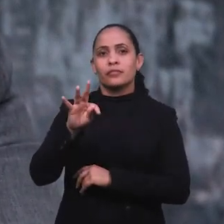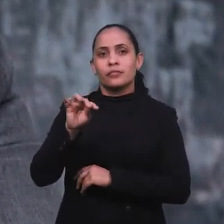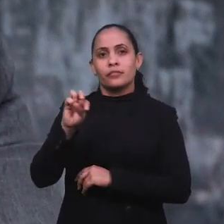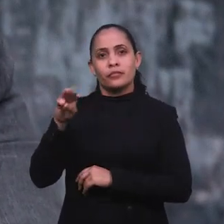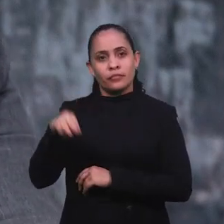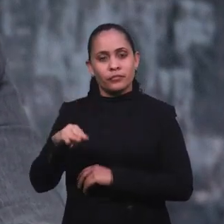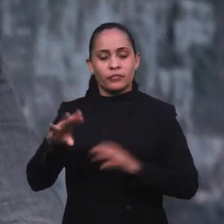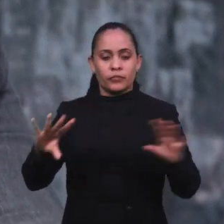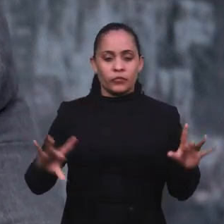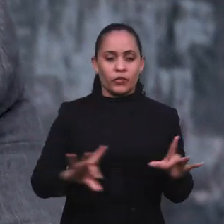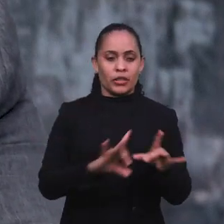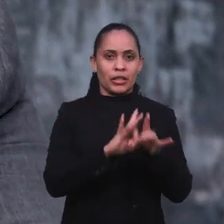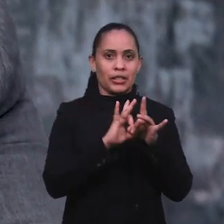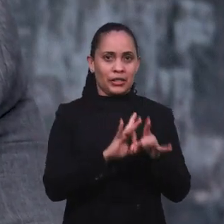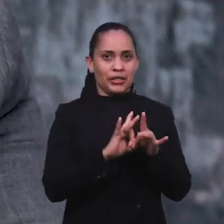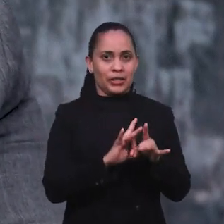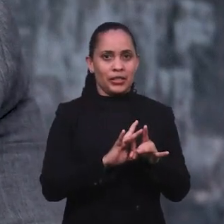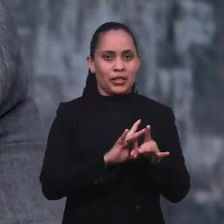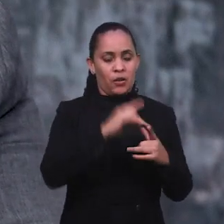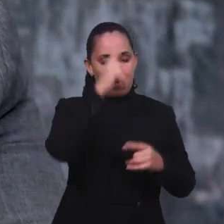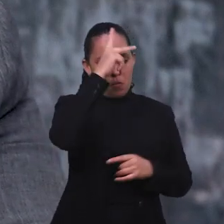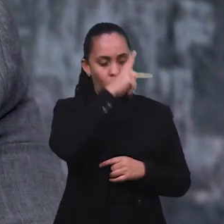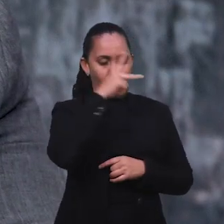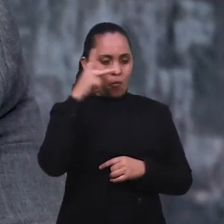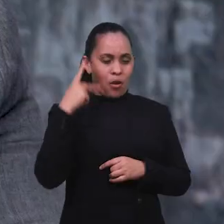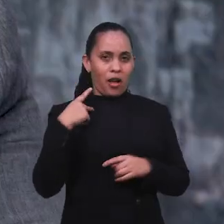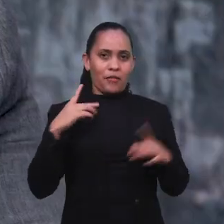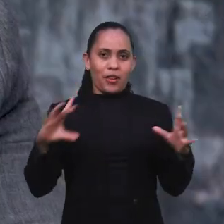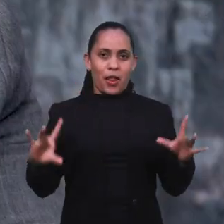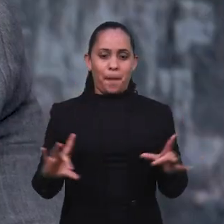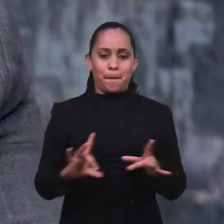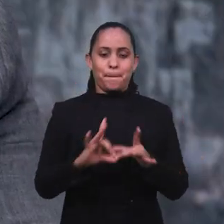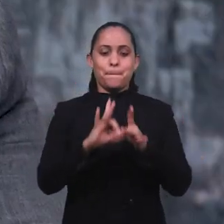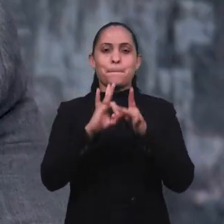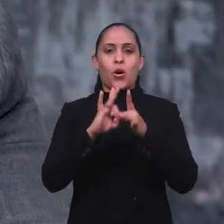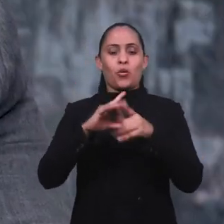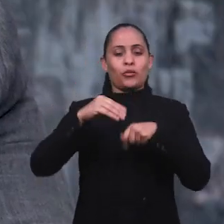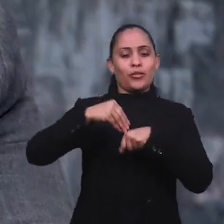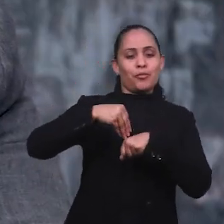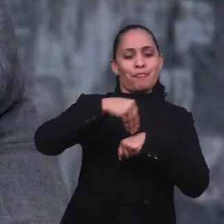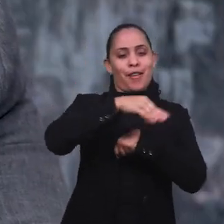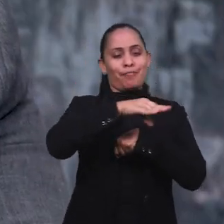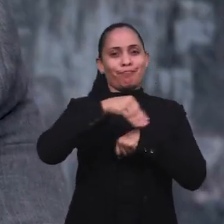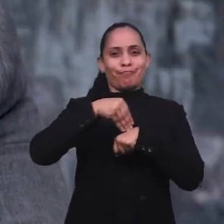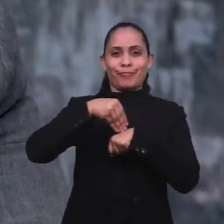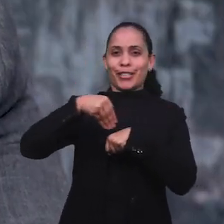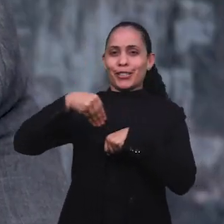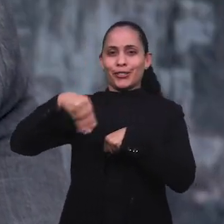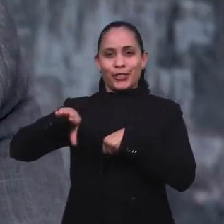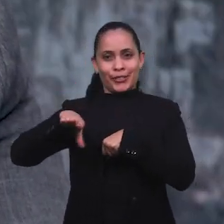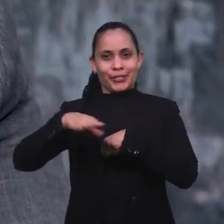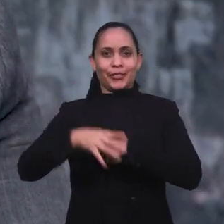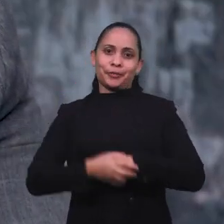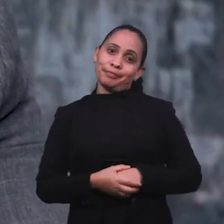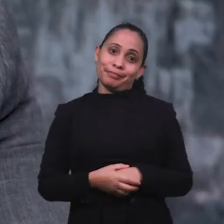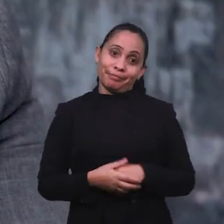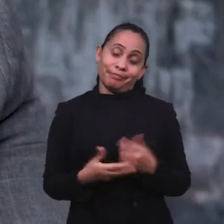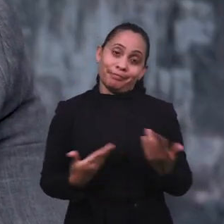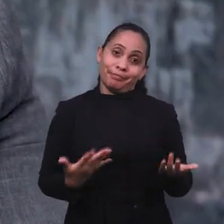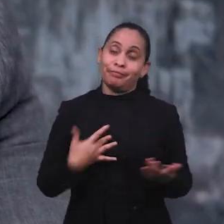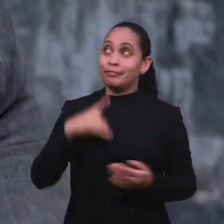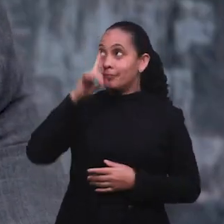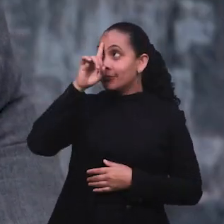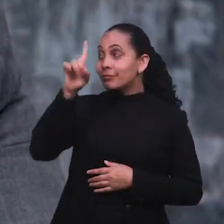ponte, como se o Papa estivesse ali na função de fazer a ponte, a ligação, a mediação entre os homens e Deus.